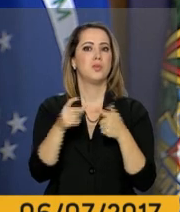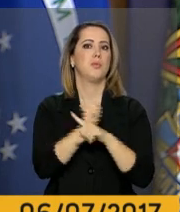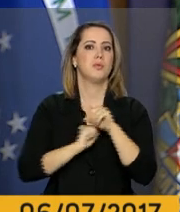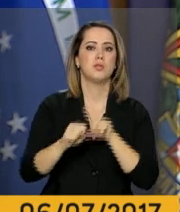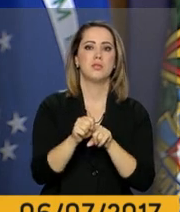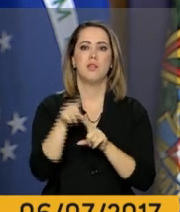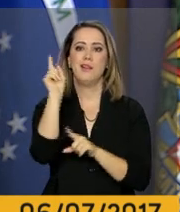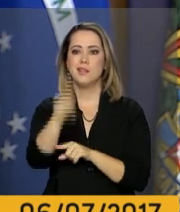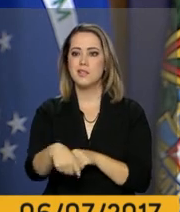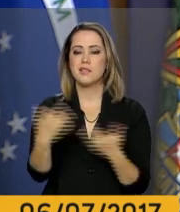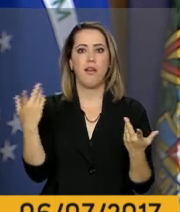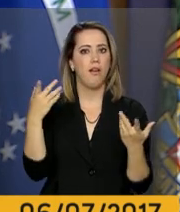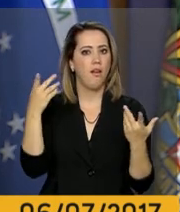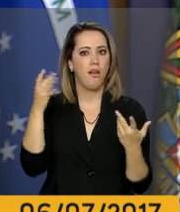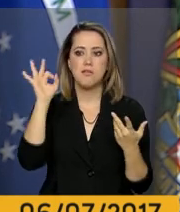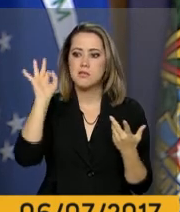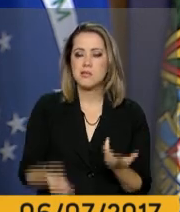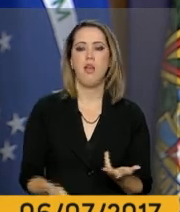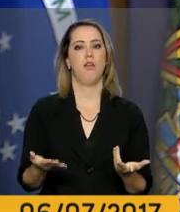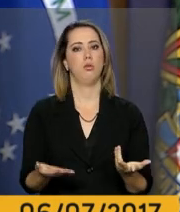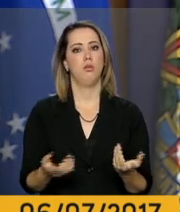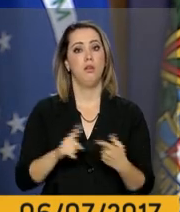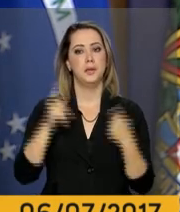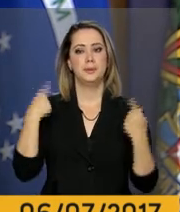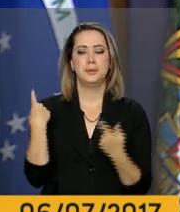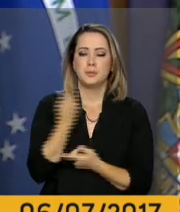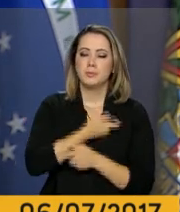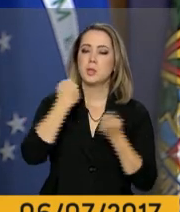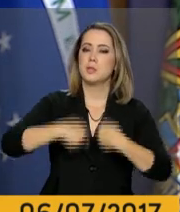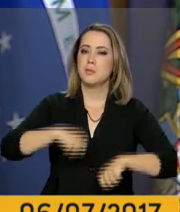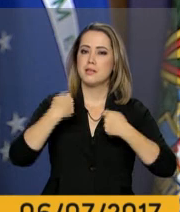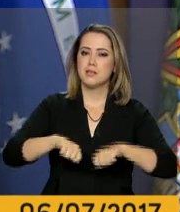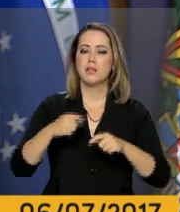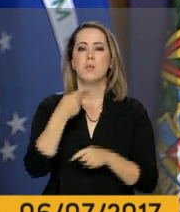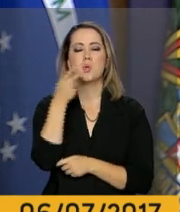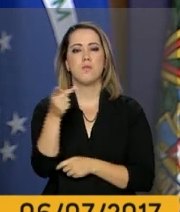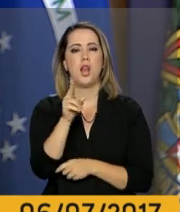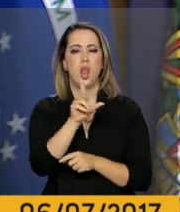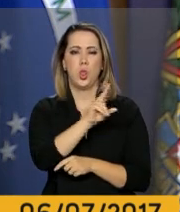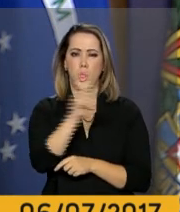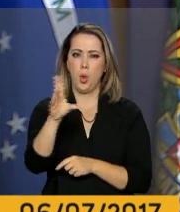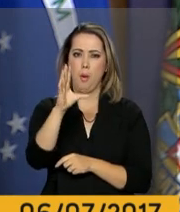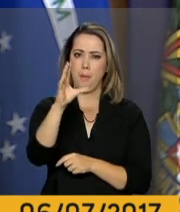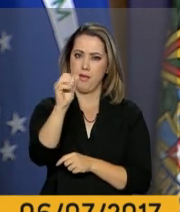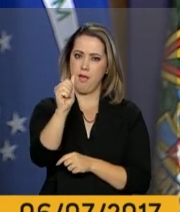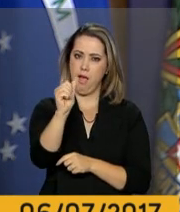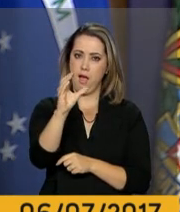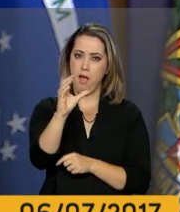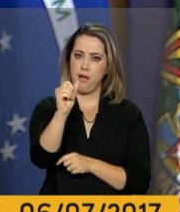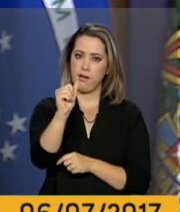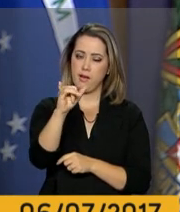acaciana mas é interessante como no brasil nós precisamos falar coisas acacianas como precisamos repetir conceitos